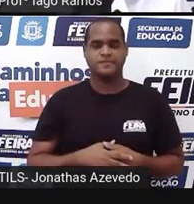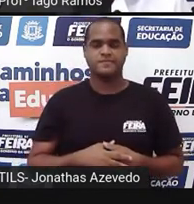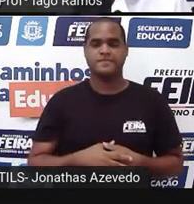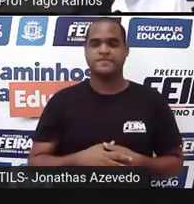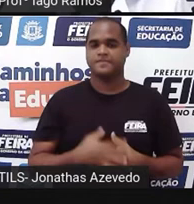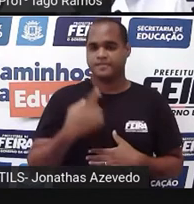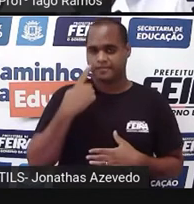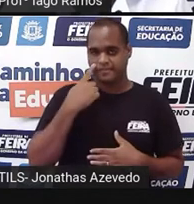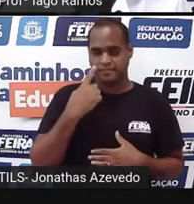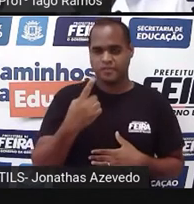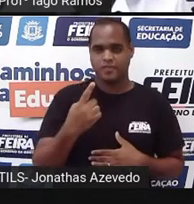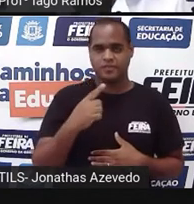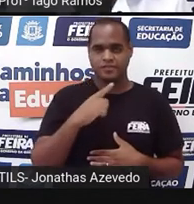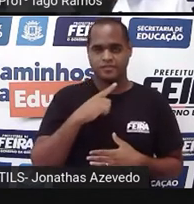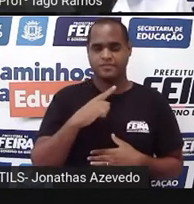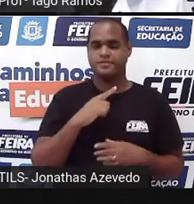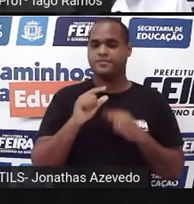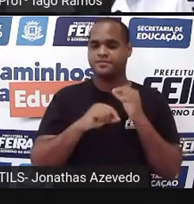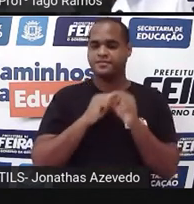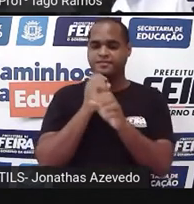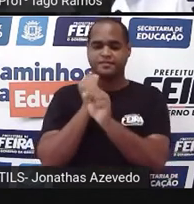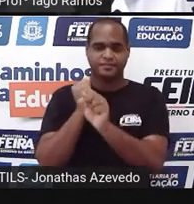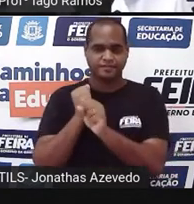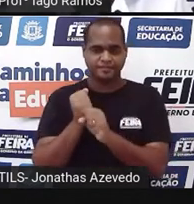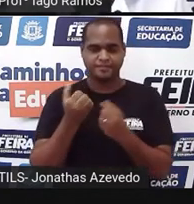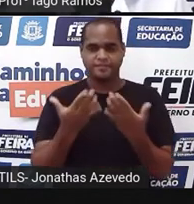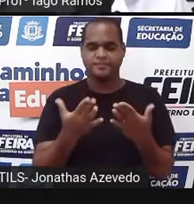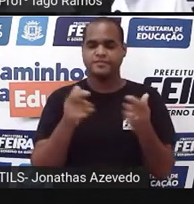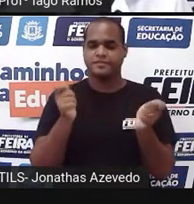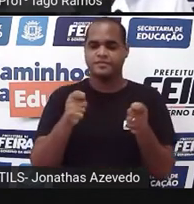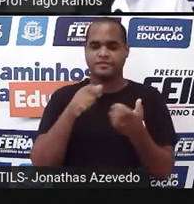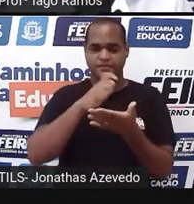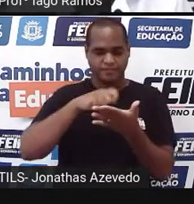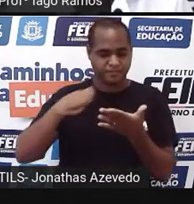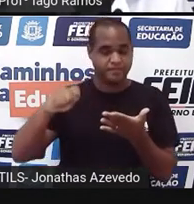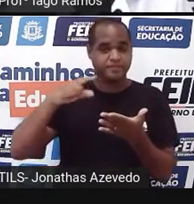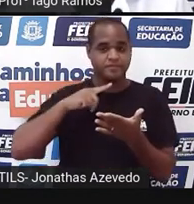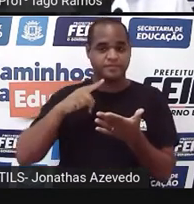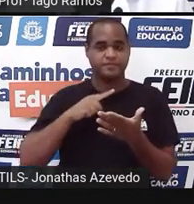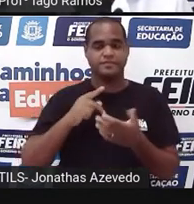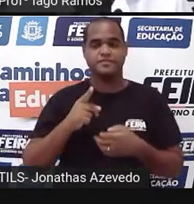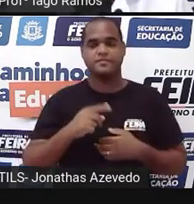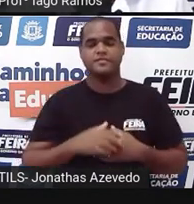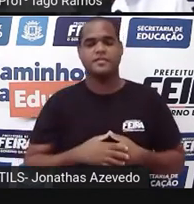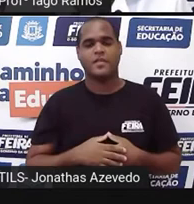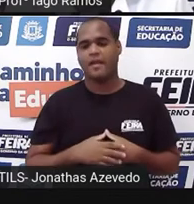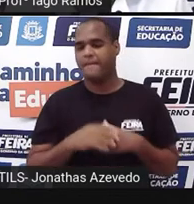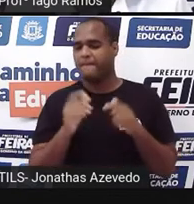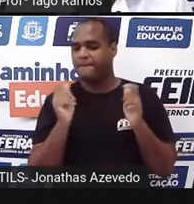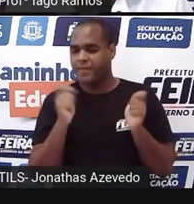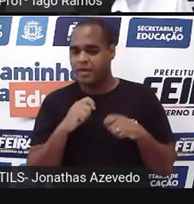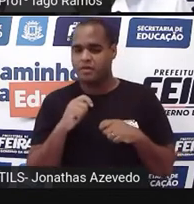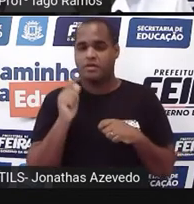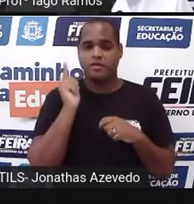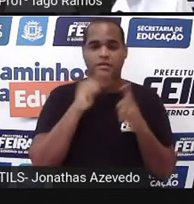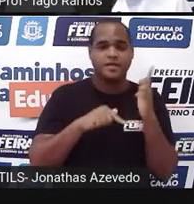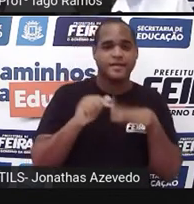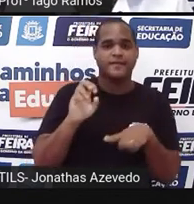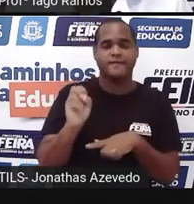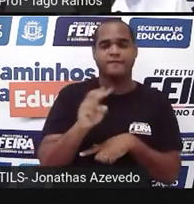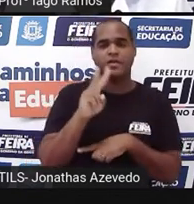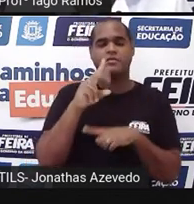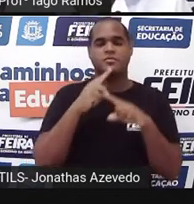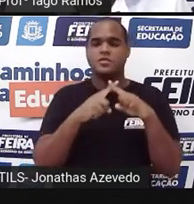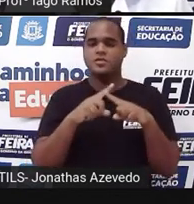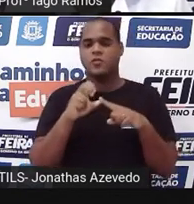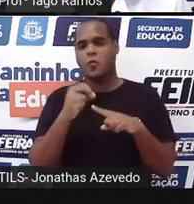e olha só aqui no cantinho aqui embaixo a gente escreveu ali as possibilidades que a gente tem de valor